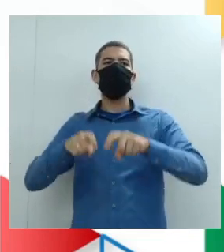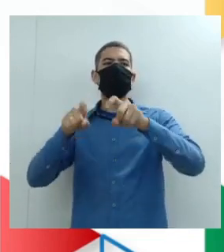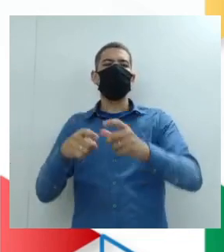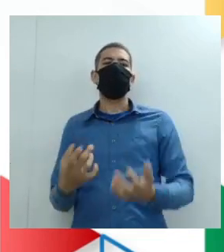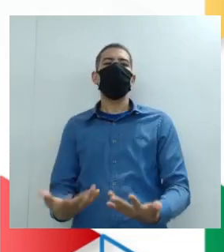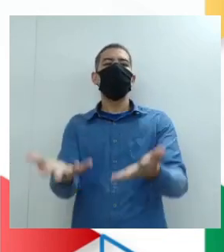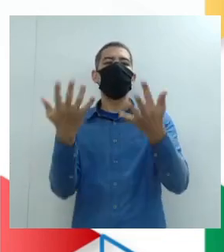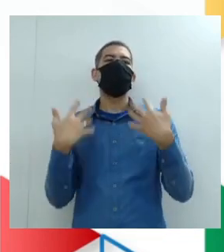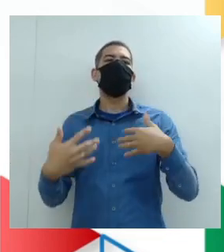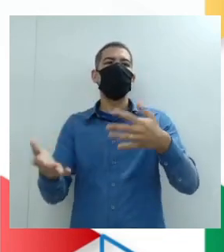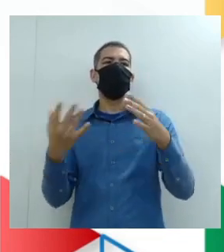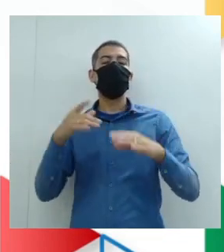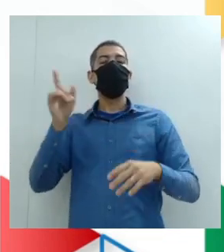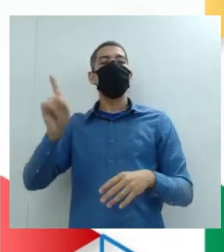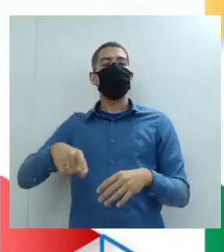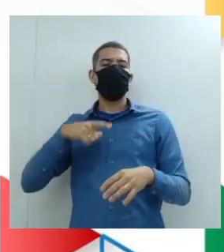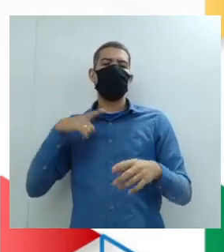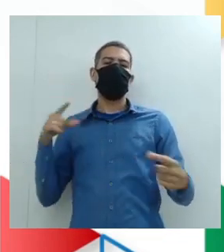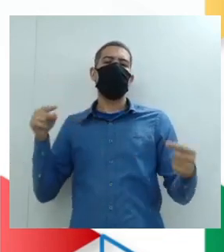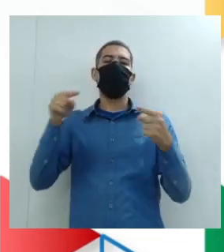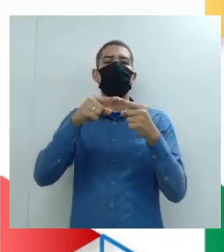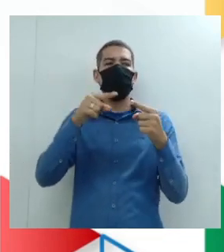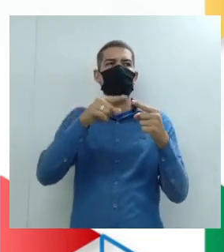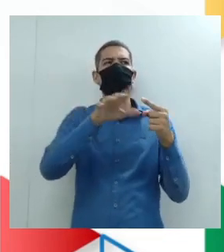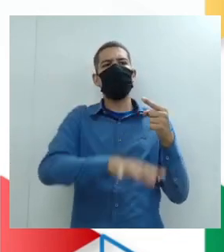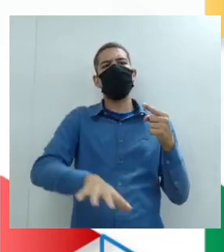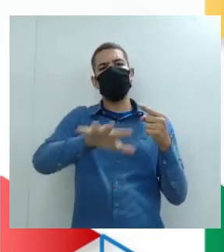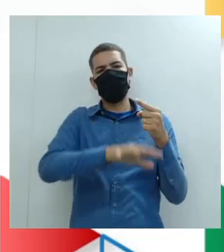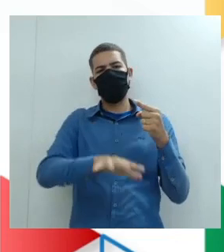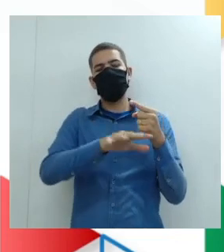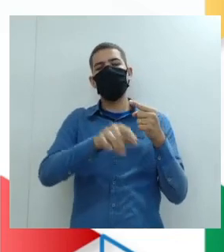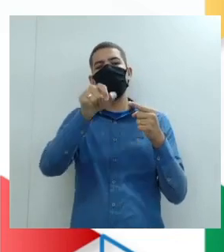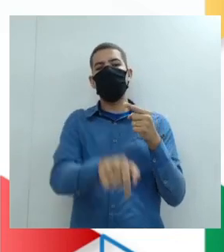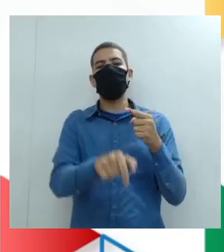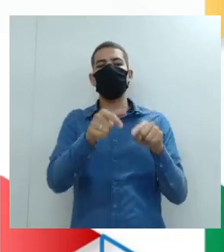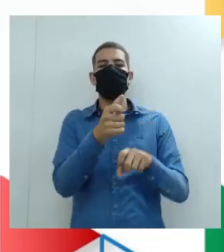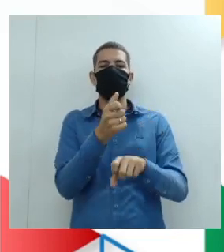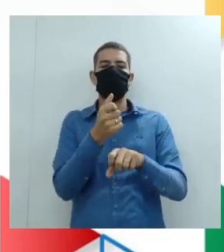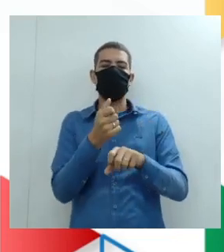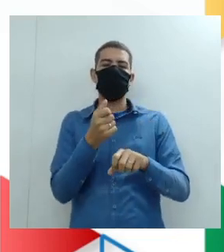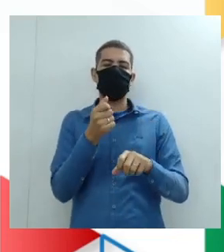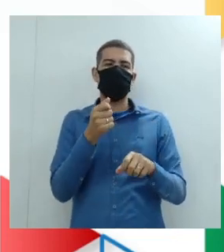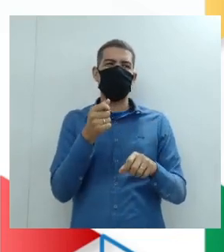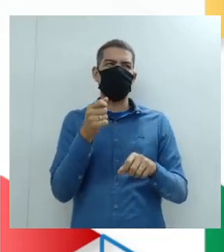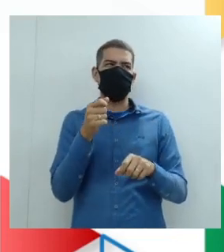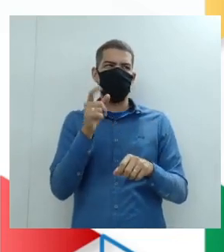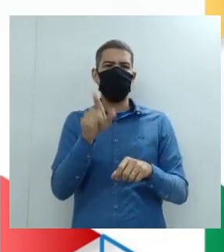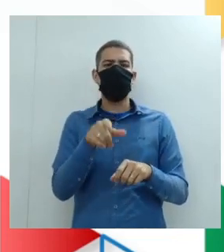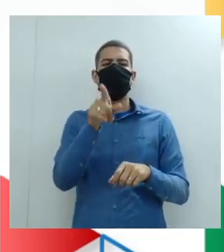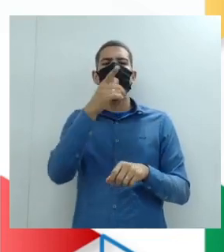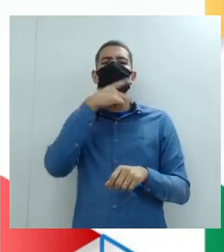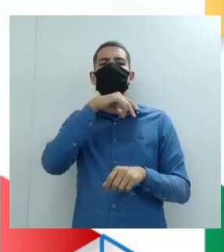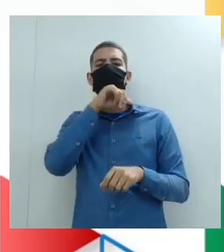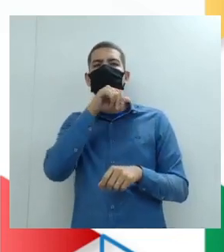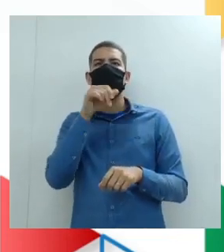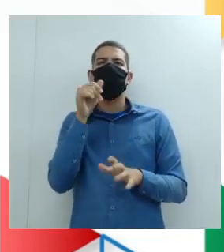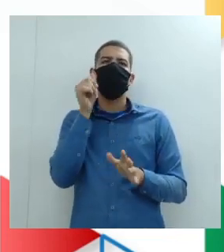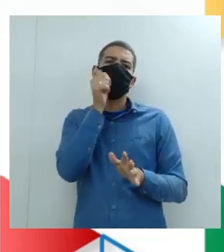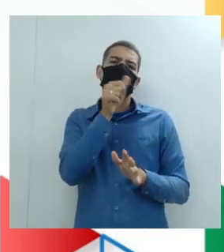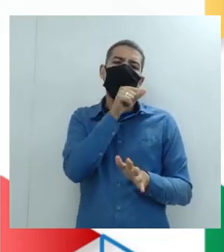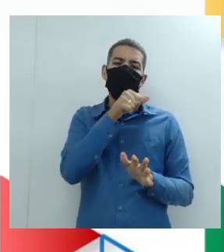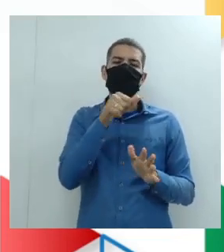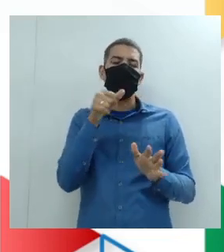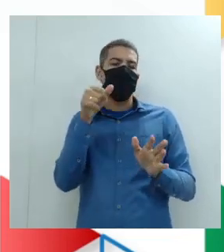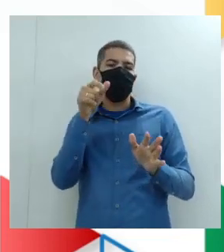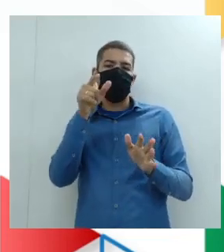tá? Fazendo já uma adequação aí à multidisciplinaridade, já dizendo para você, pergunte lá ao seu pai, à sua